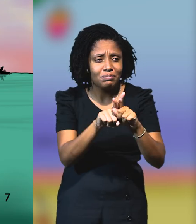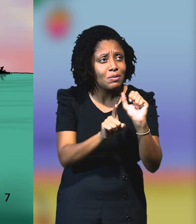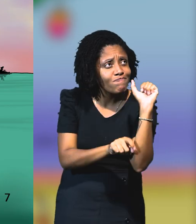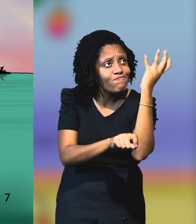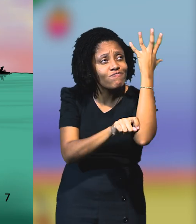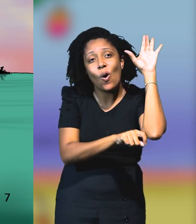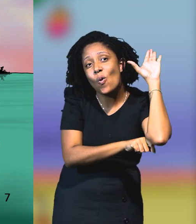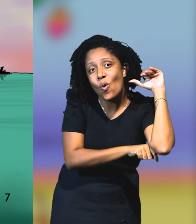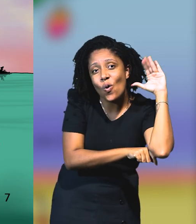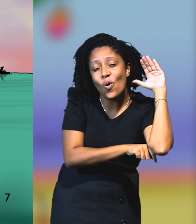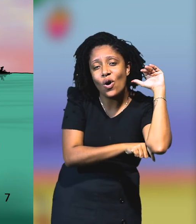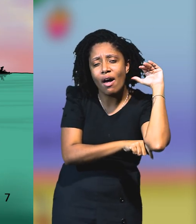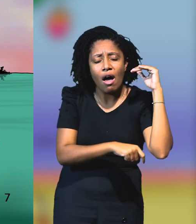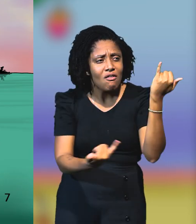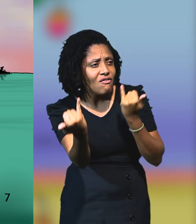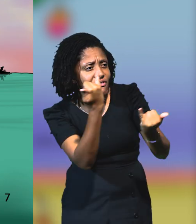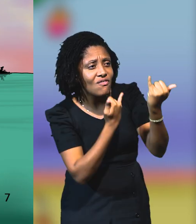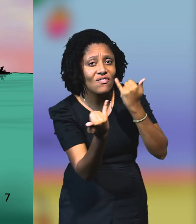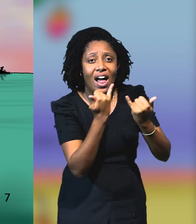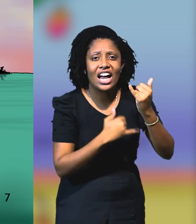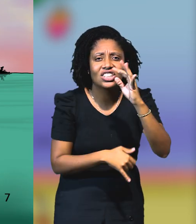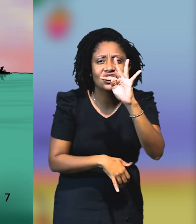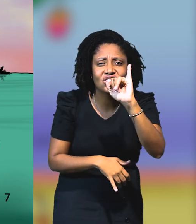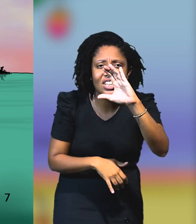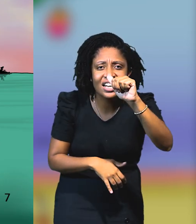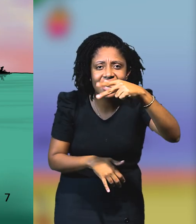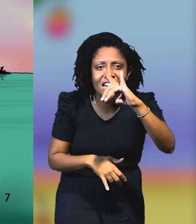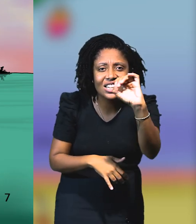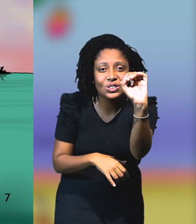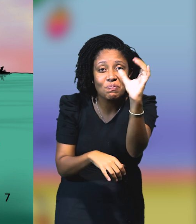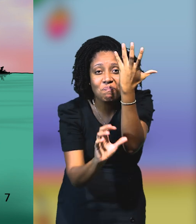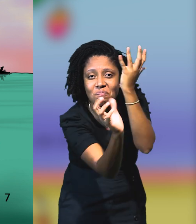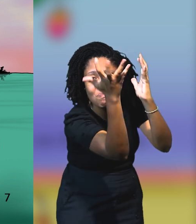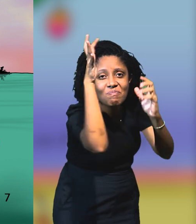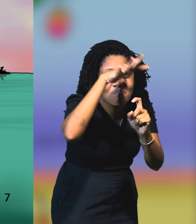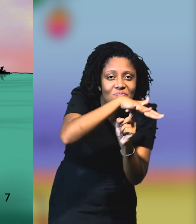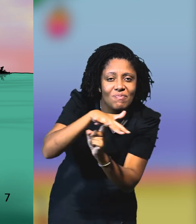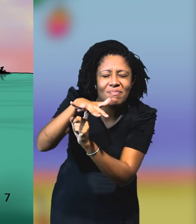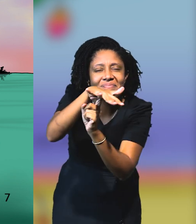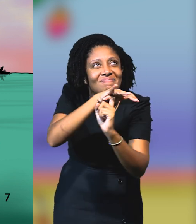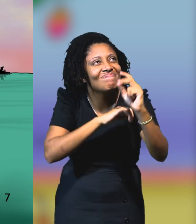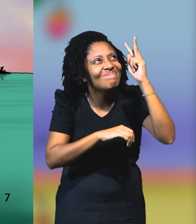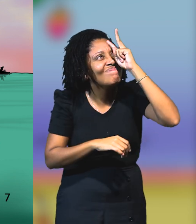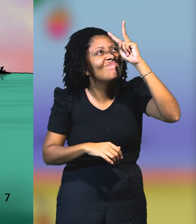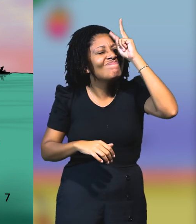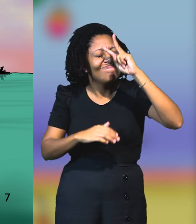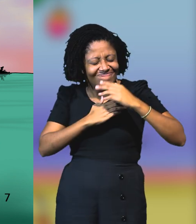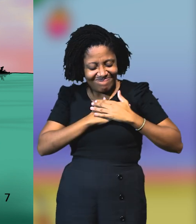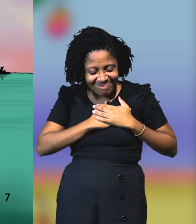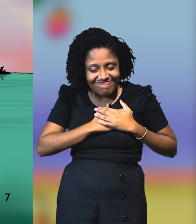coquinho. Falavam para mim que era o ticândio. Nas memórias guardo com